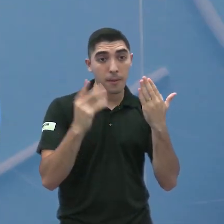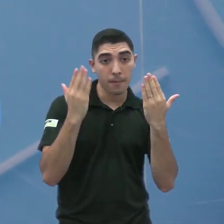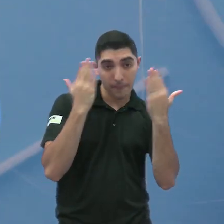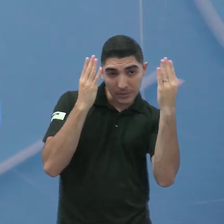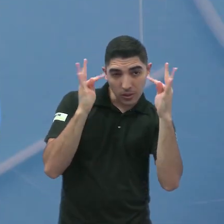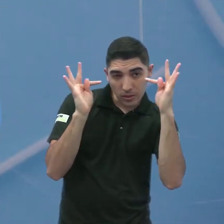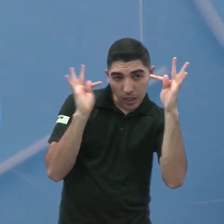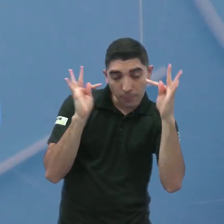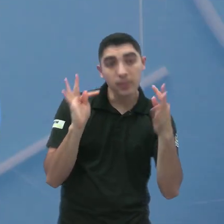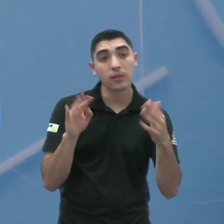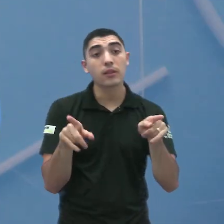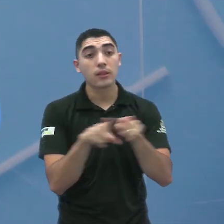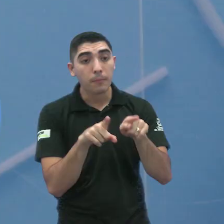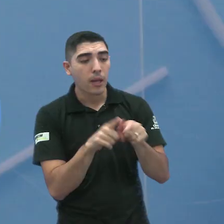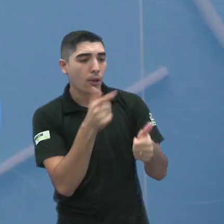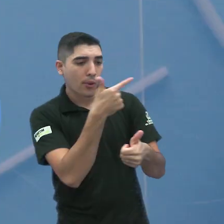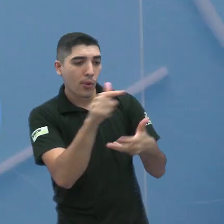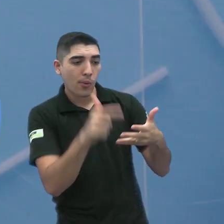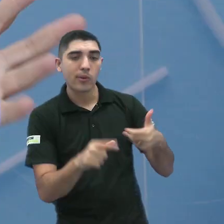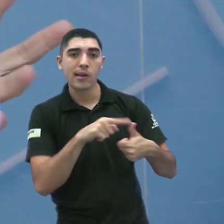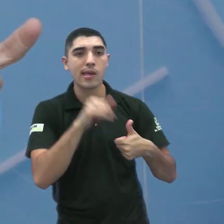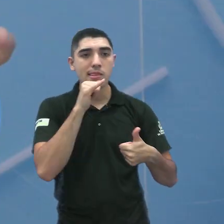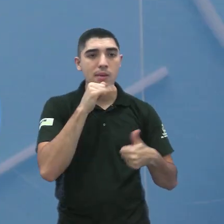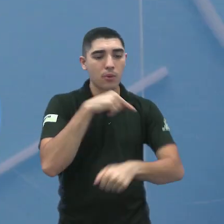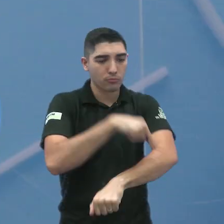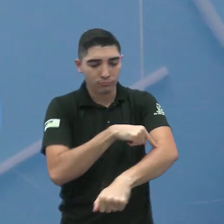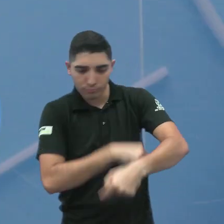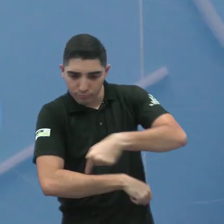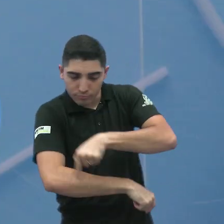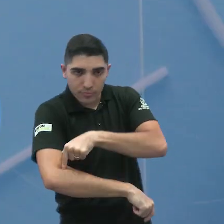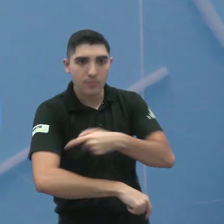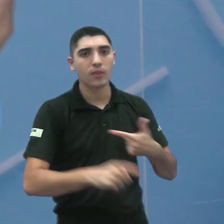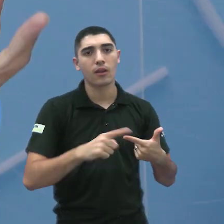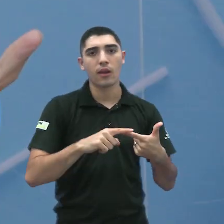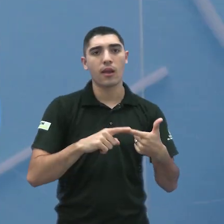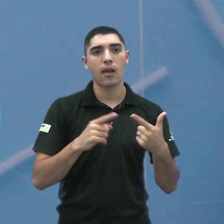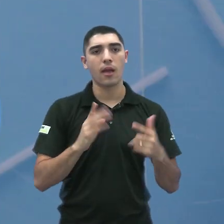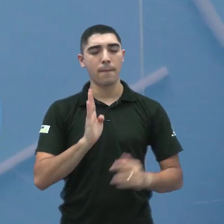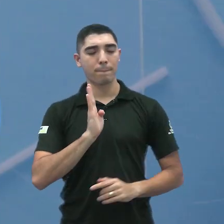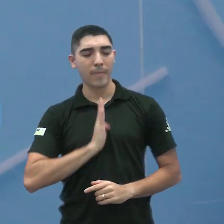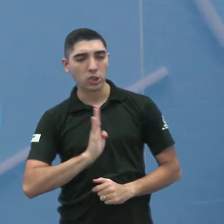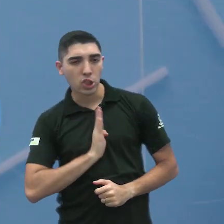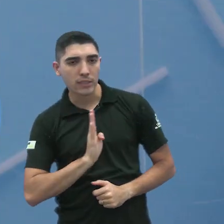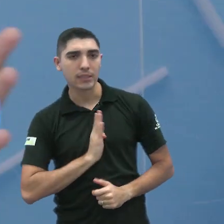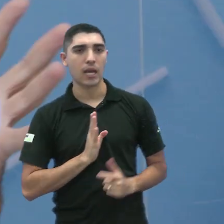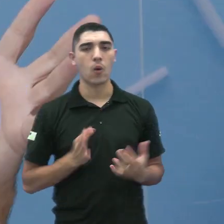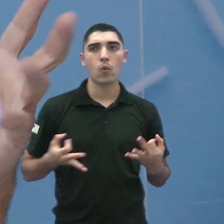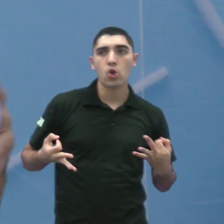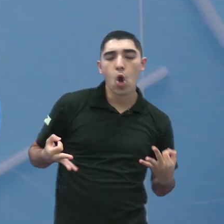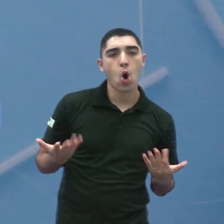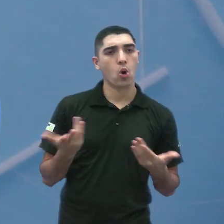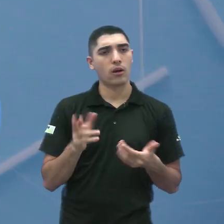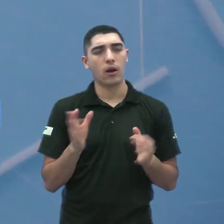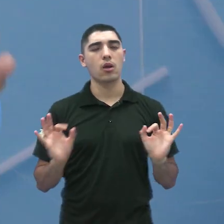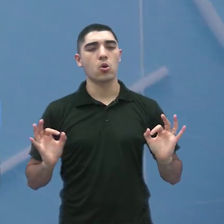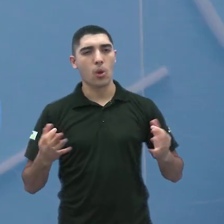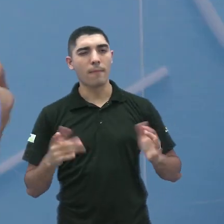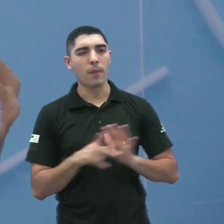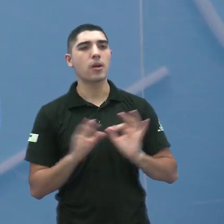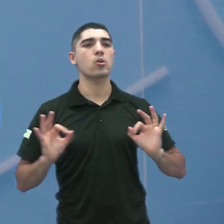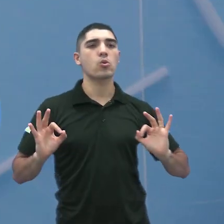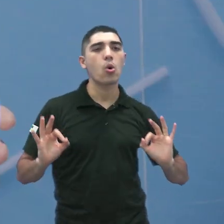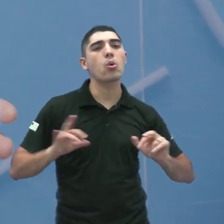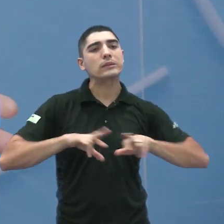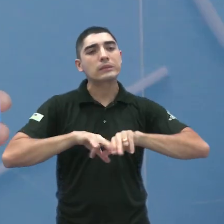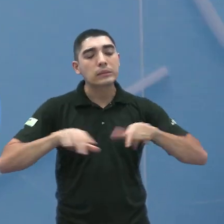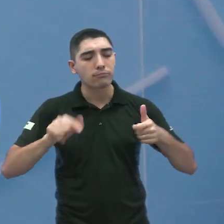outro grupo de técnicas, que aí entra acupuntura, fitoterapia, yoga, meditação, uma série de outras coisas que estão sendo